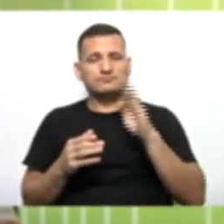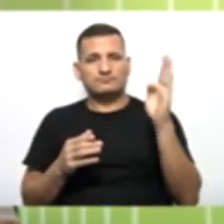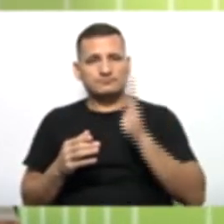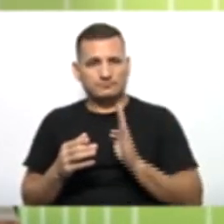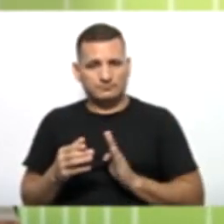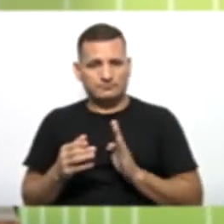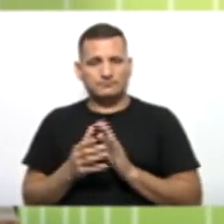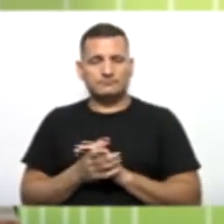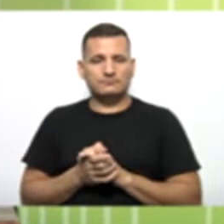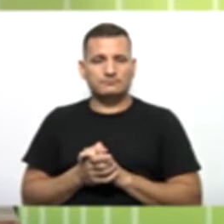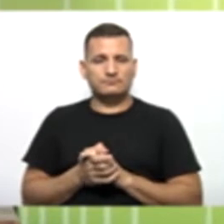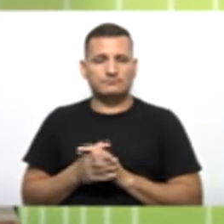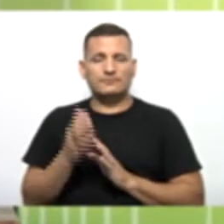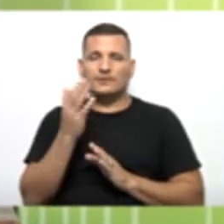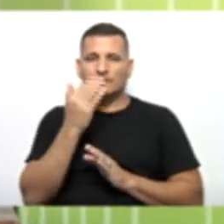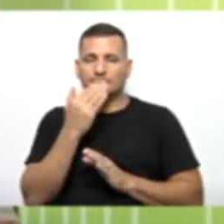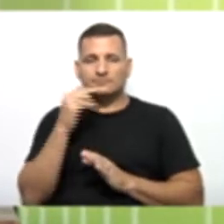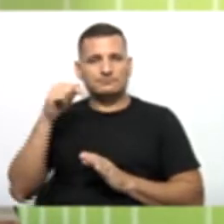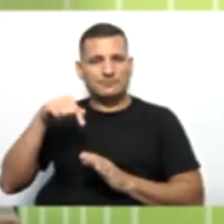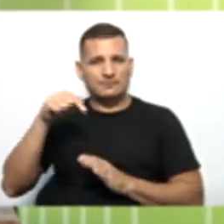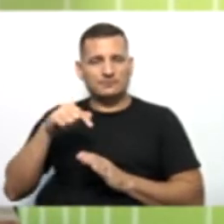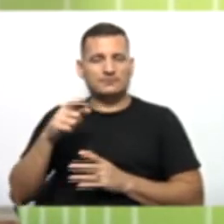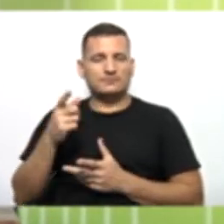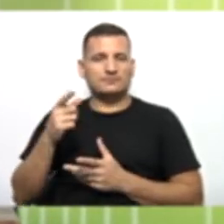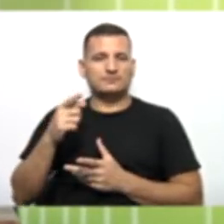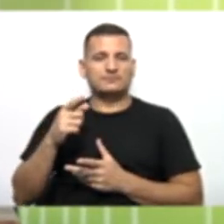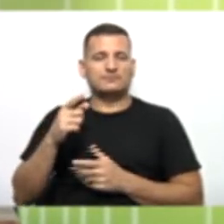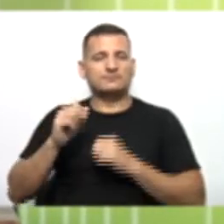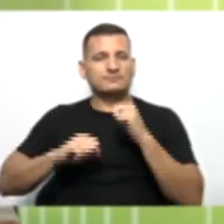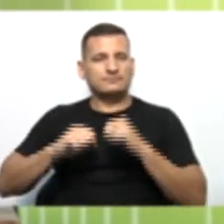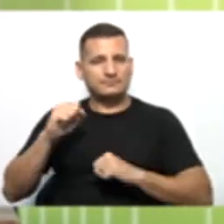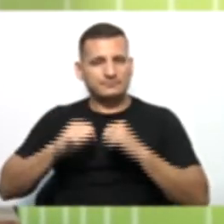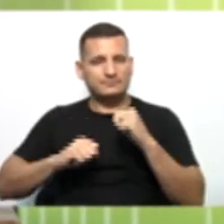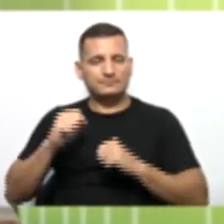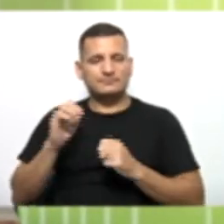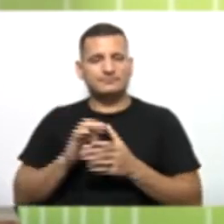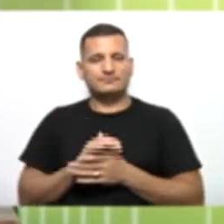boa parte do alimento que é produzido